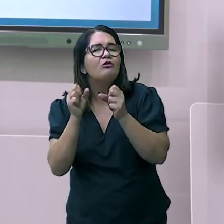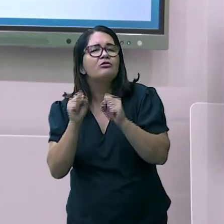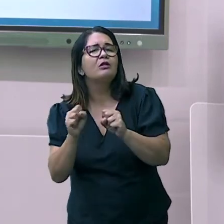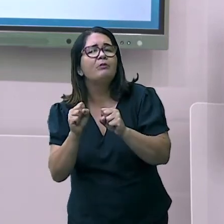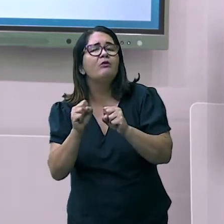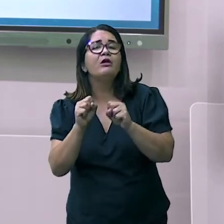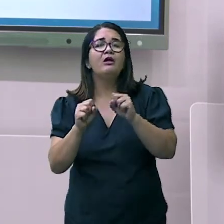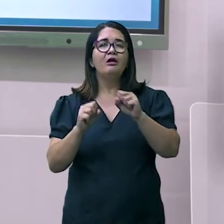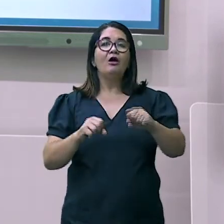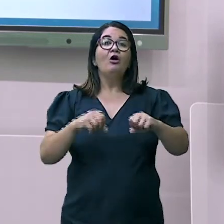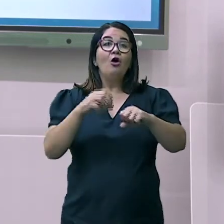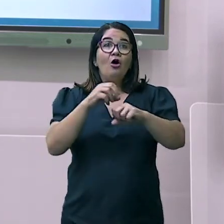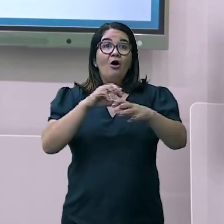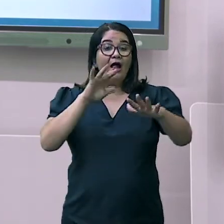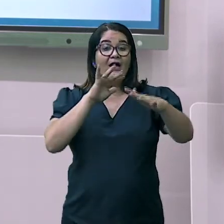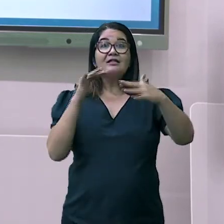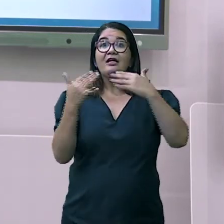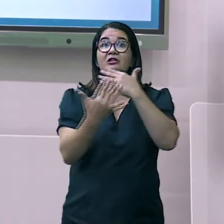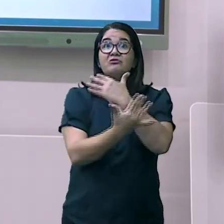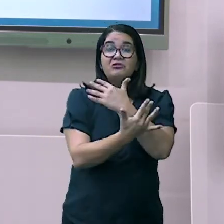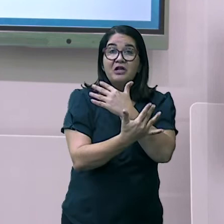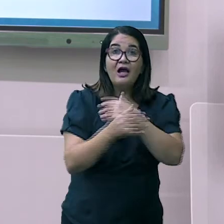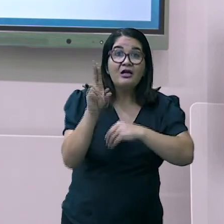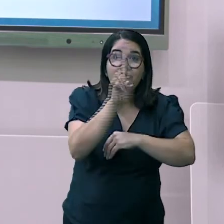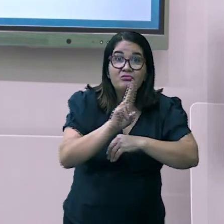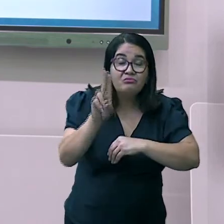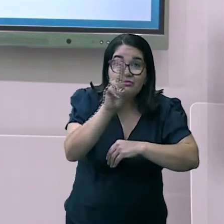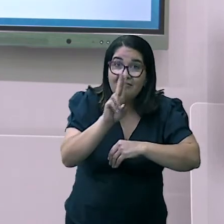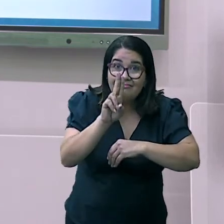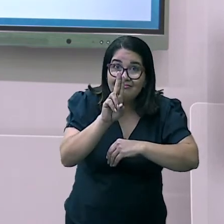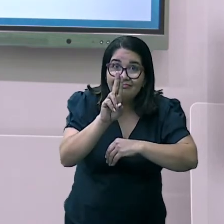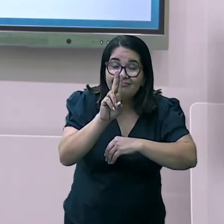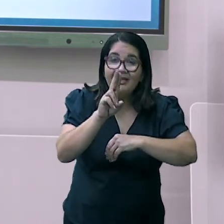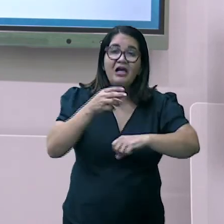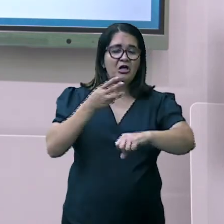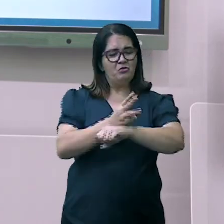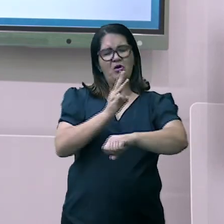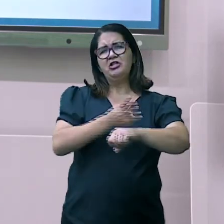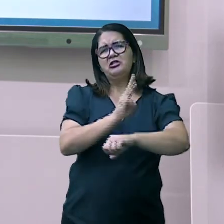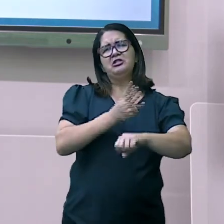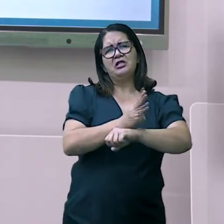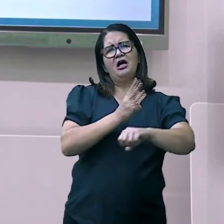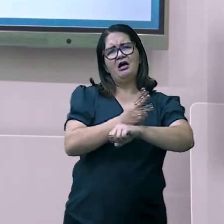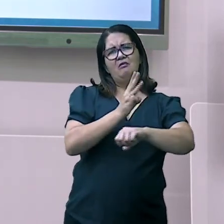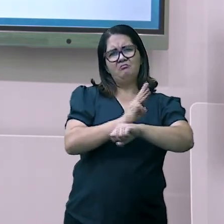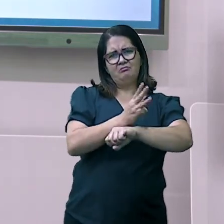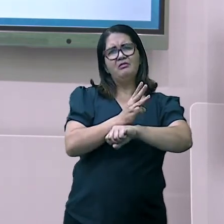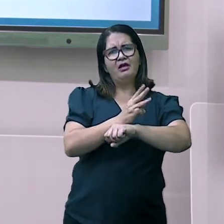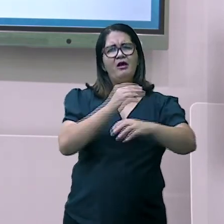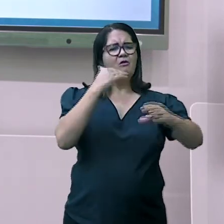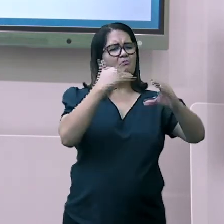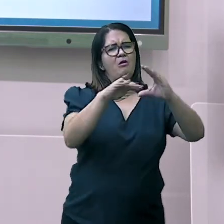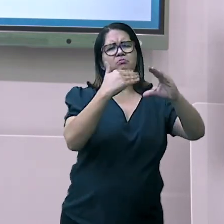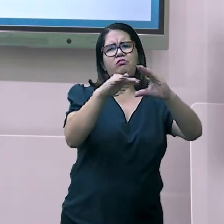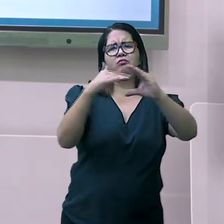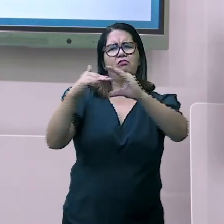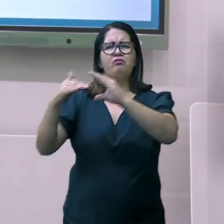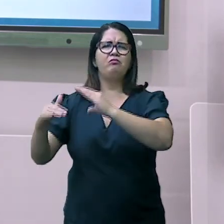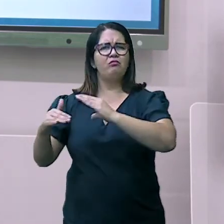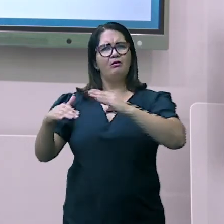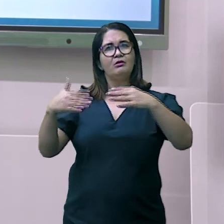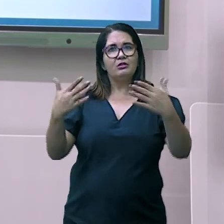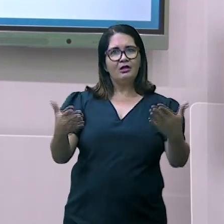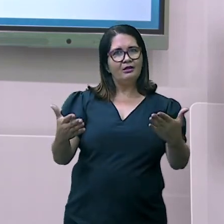eu posso até ligar para aquela pessoa no WhatsApp. Para eu ligar no WhatsApp, eu nem preciso ter crédito.